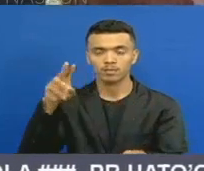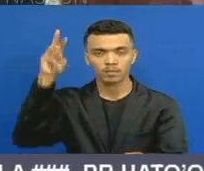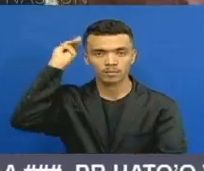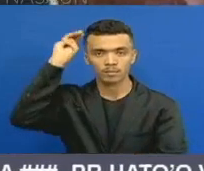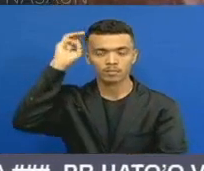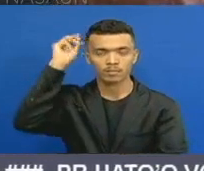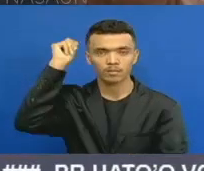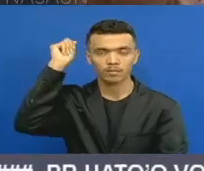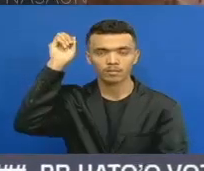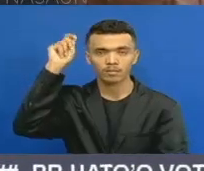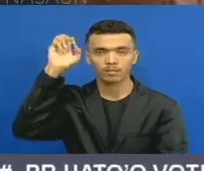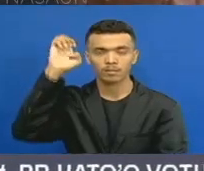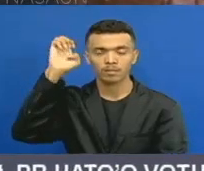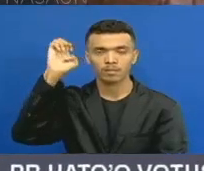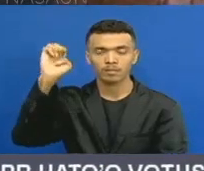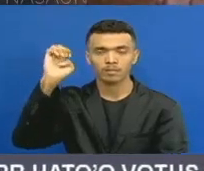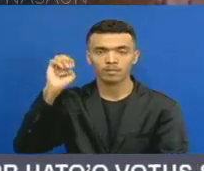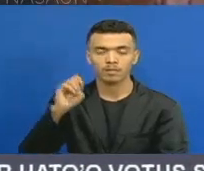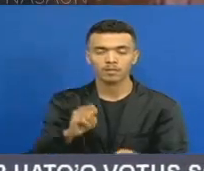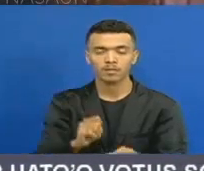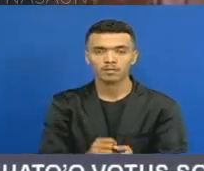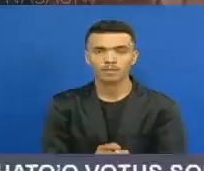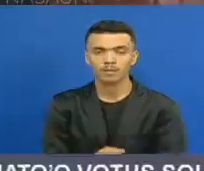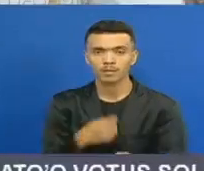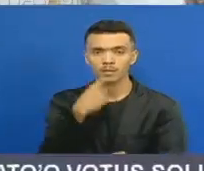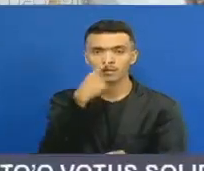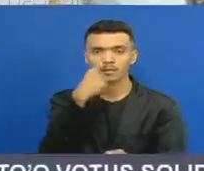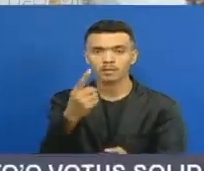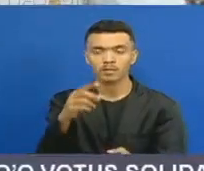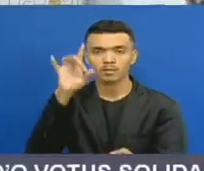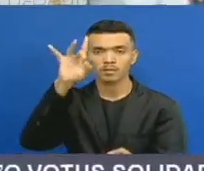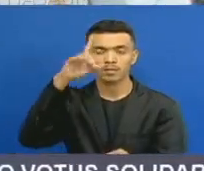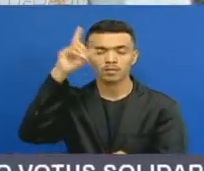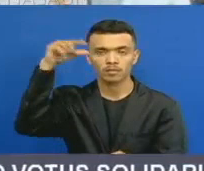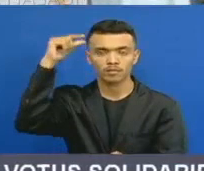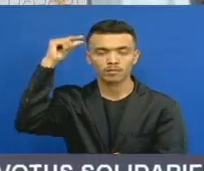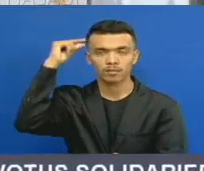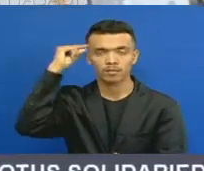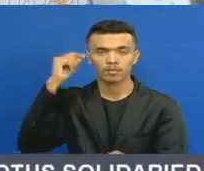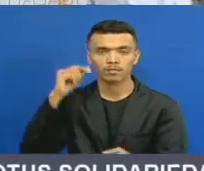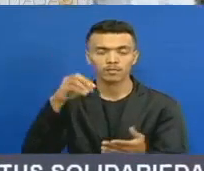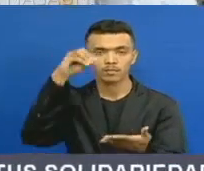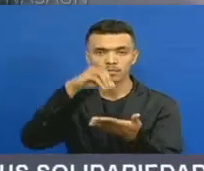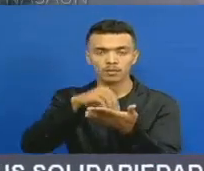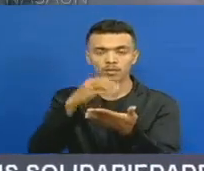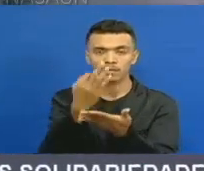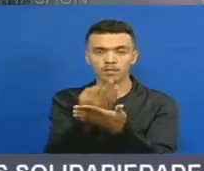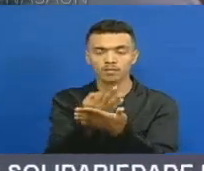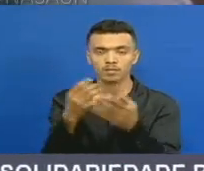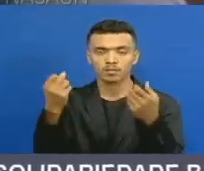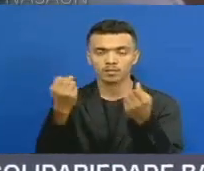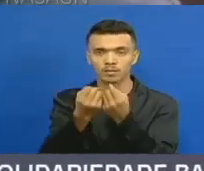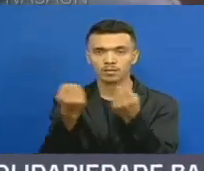Ministro da Administração Estatal, Miguel Pereira de Carvalho Hateten, oitavo governo constitucional, aloca orçamento para cada